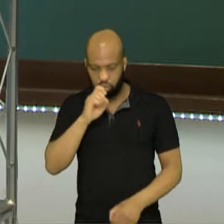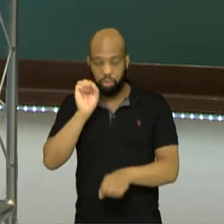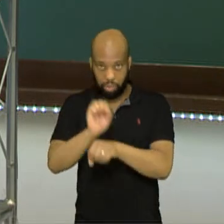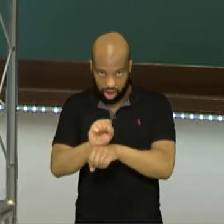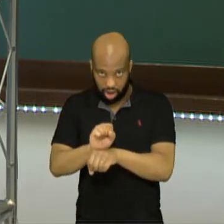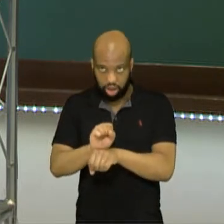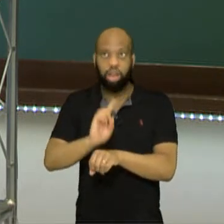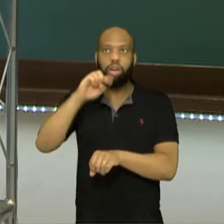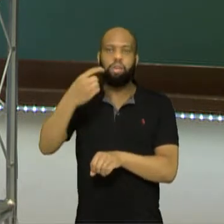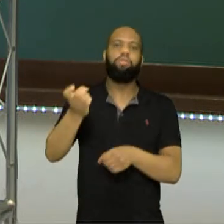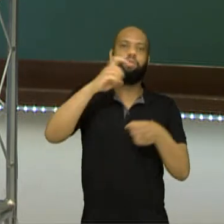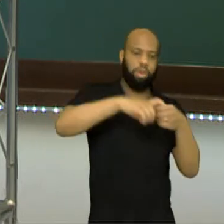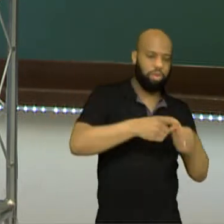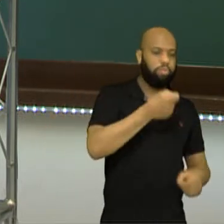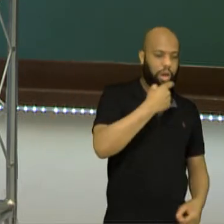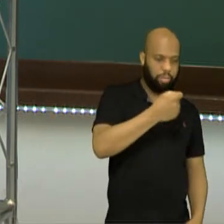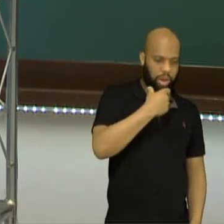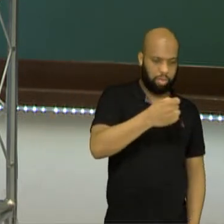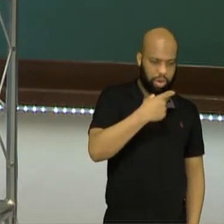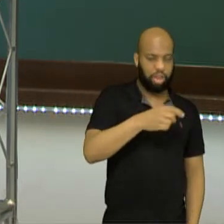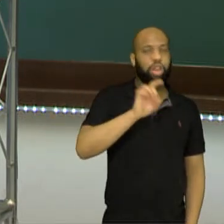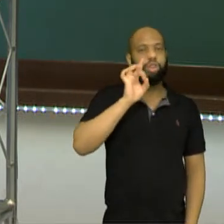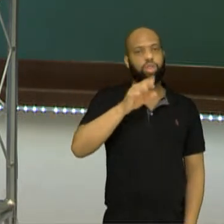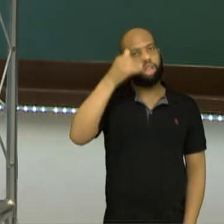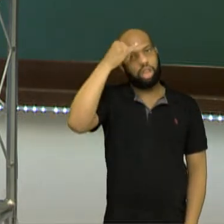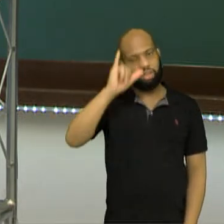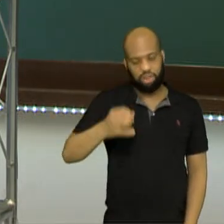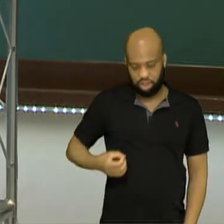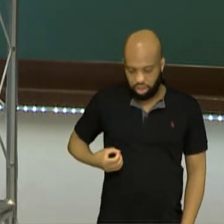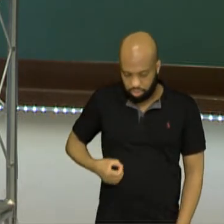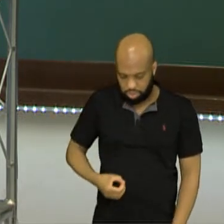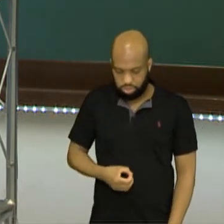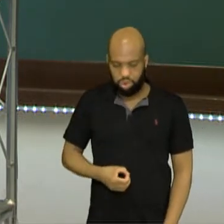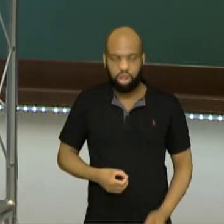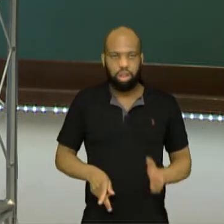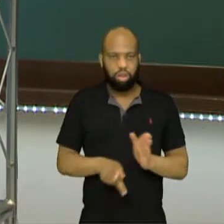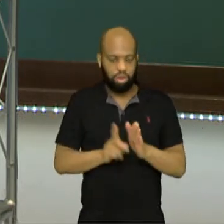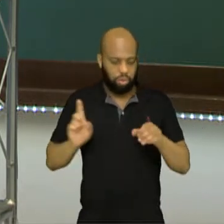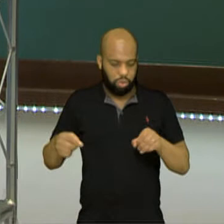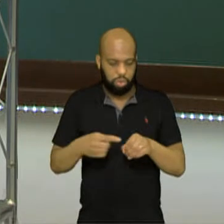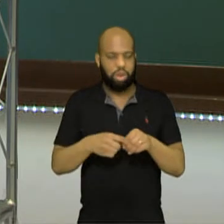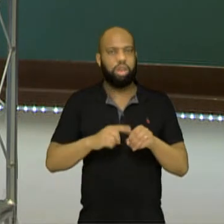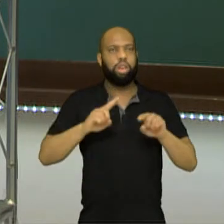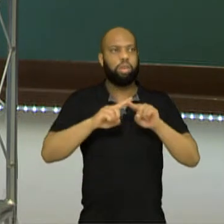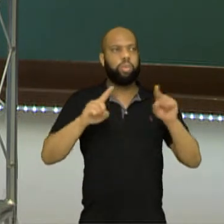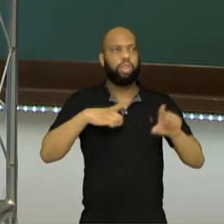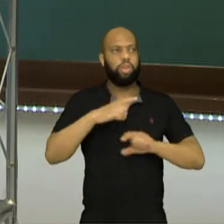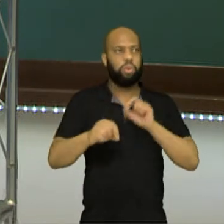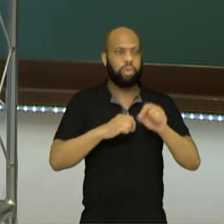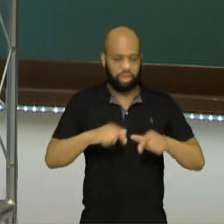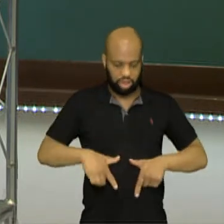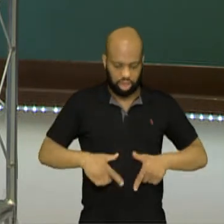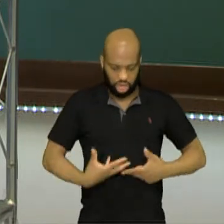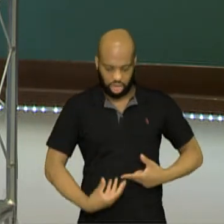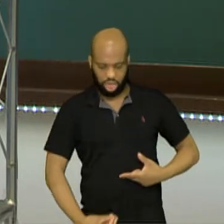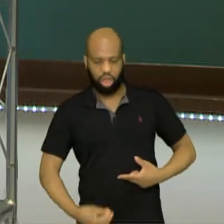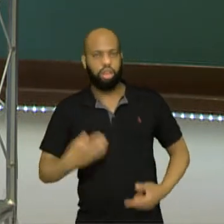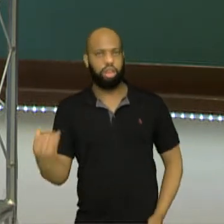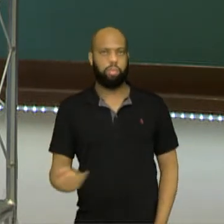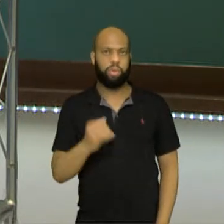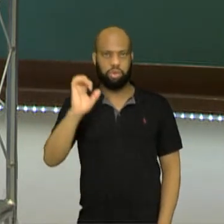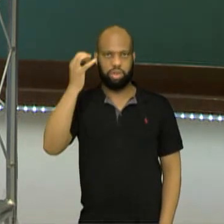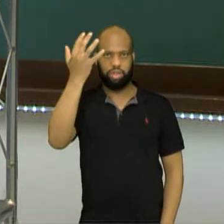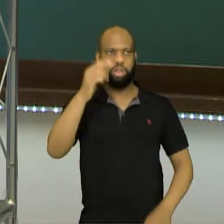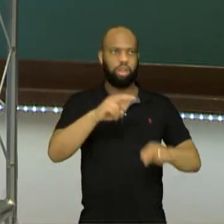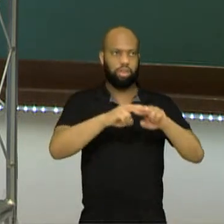nesse amadurecimento desse ovócito, tá? Então, o restante do processo da menstruação, com a descamação do endométrio, tem que acontecer. Por isso tem